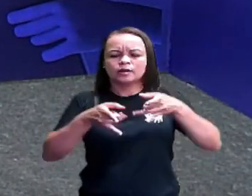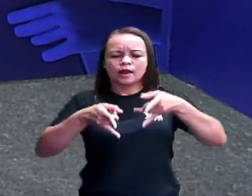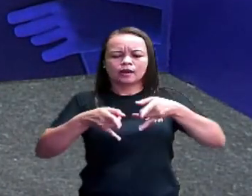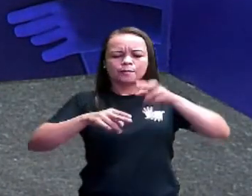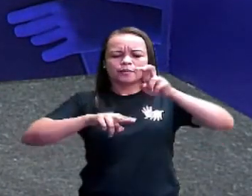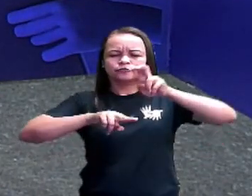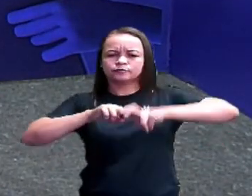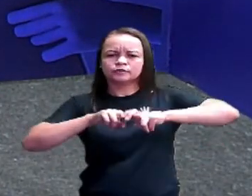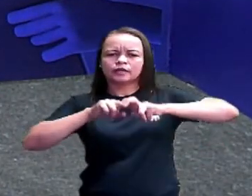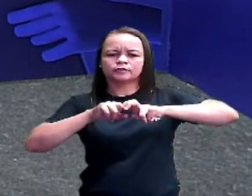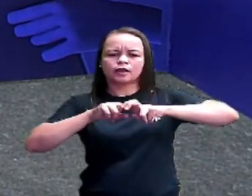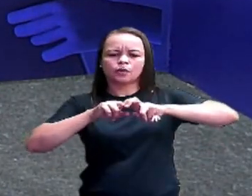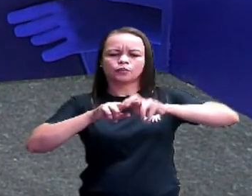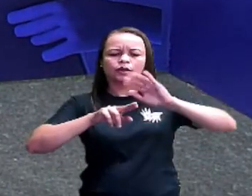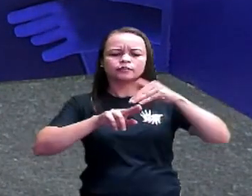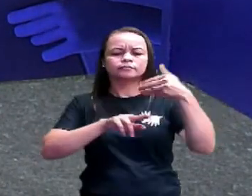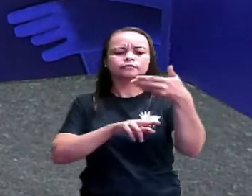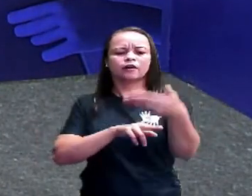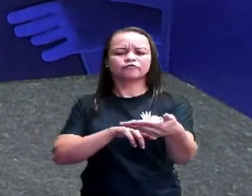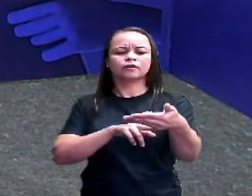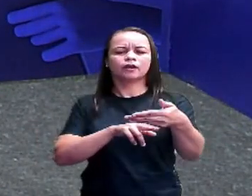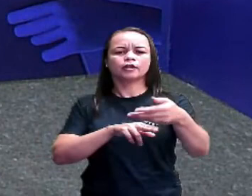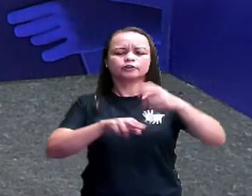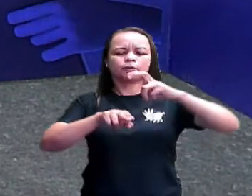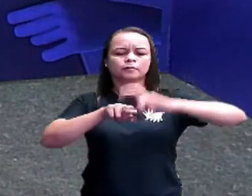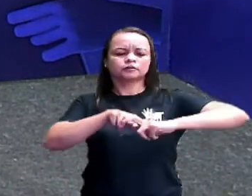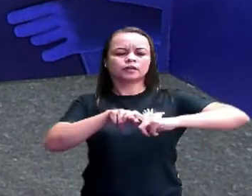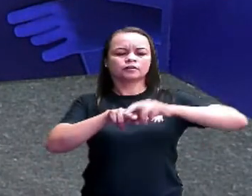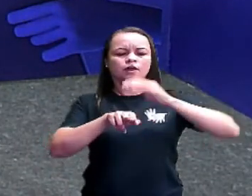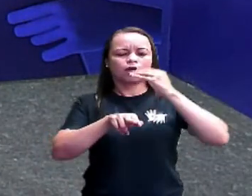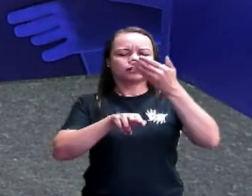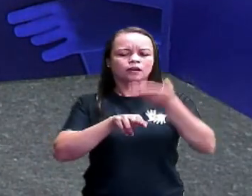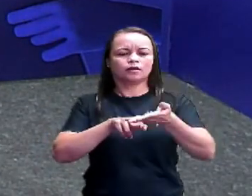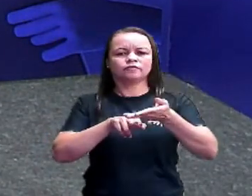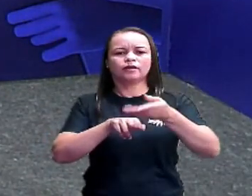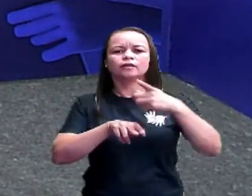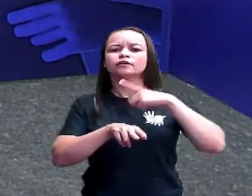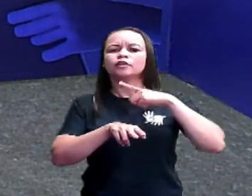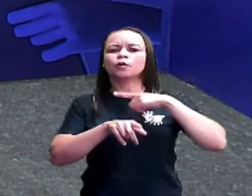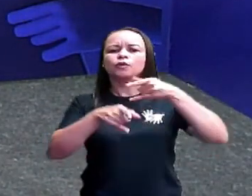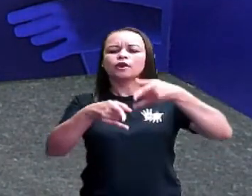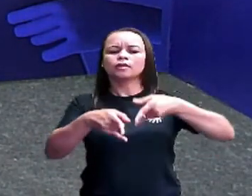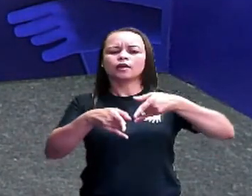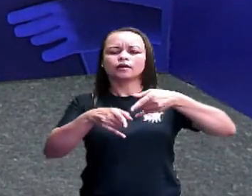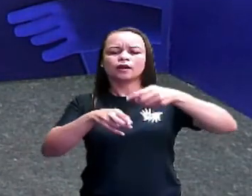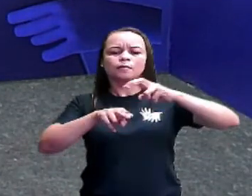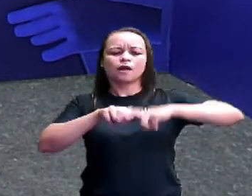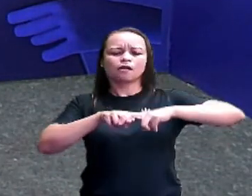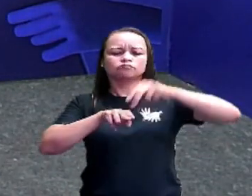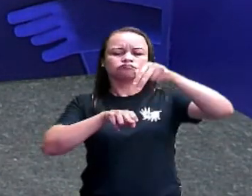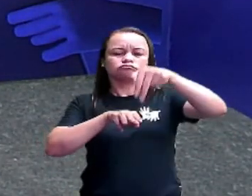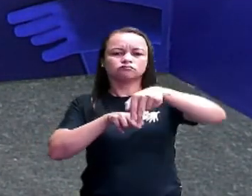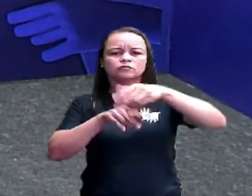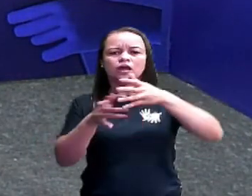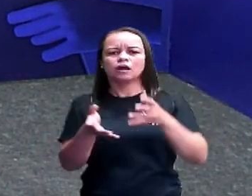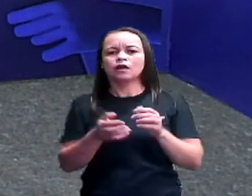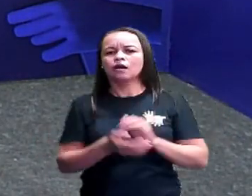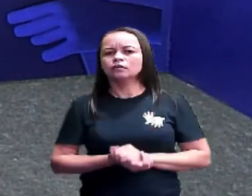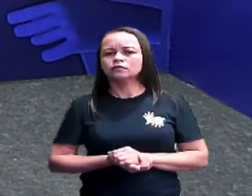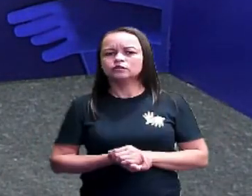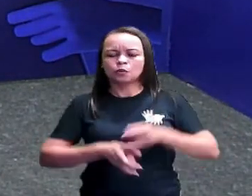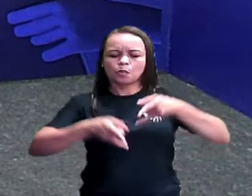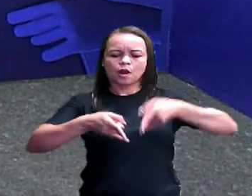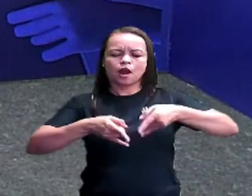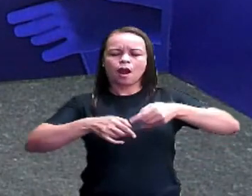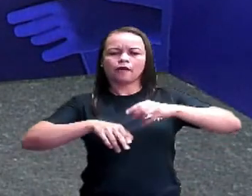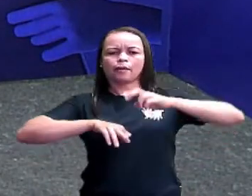que é que tem na frente da gente, quando a gente senta na nossa cama? Ah, tia Cris, tem uma cama, a cama